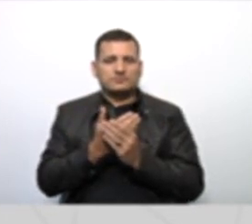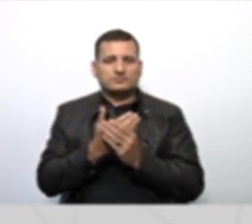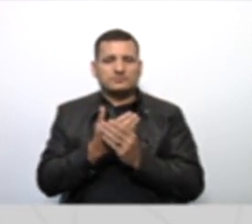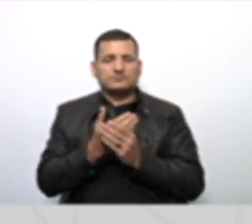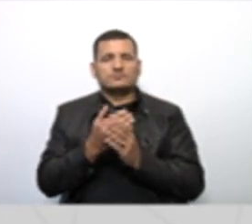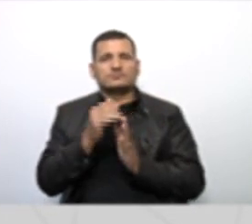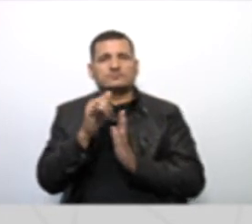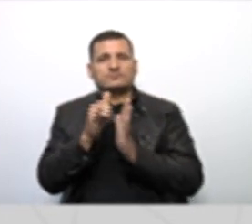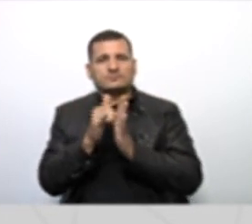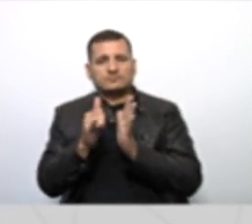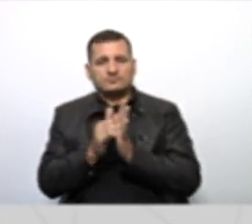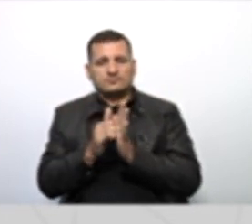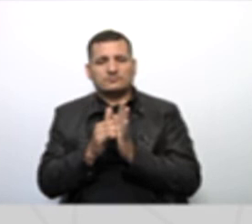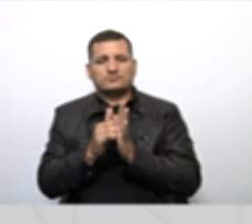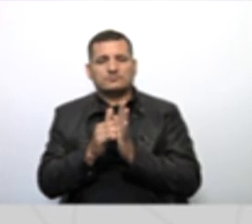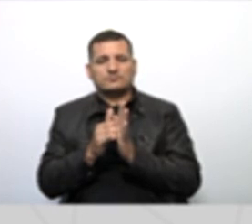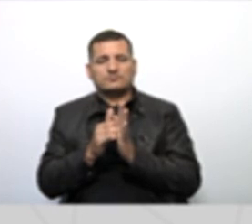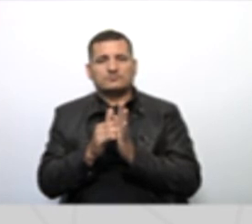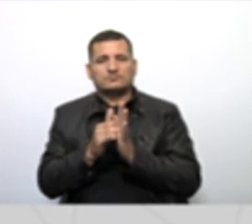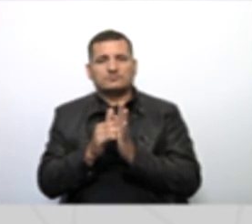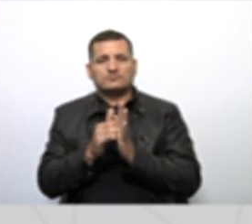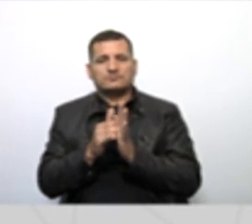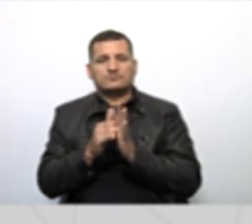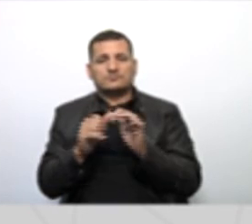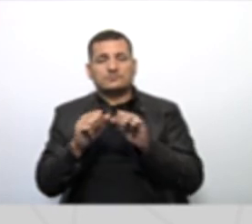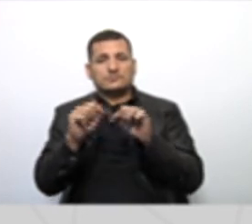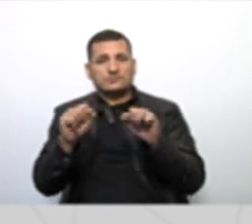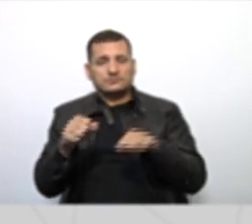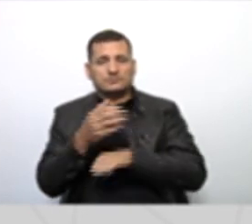de instalação de software Windows.